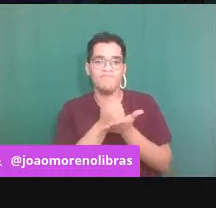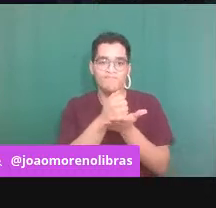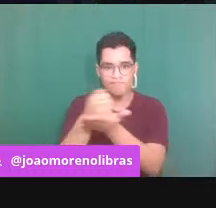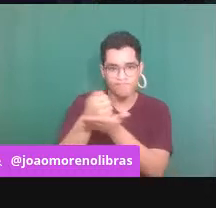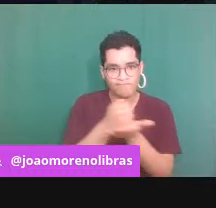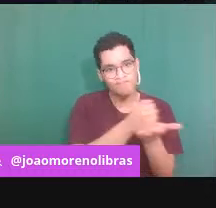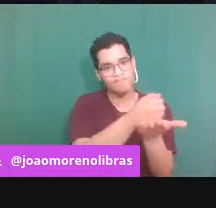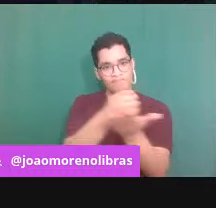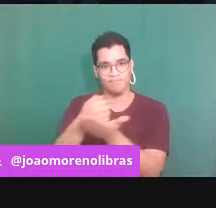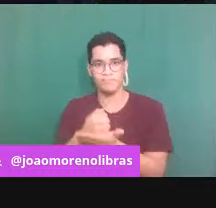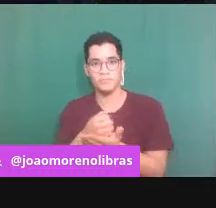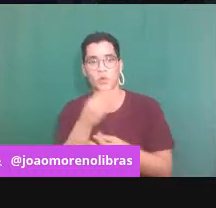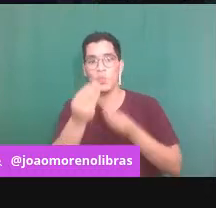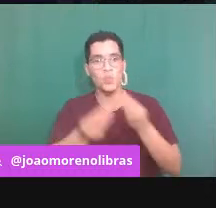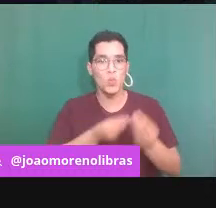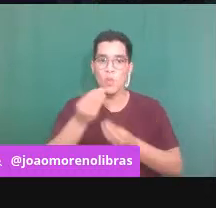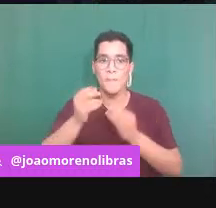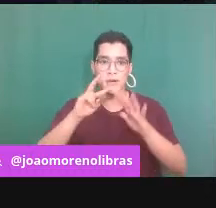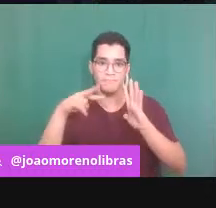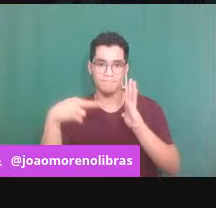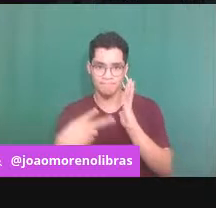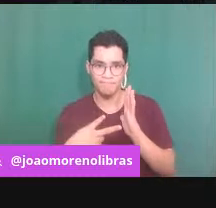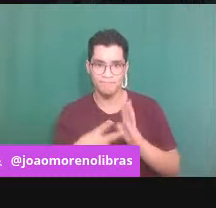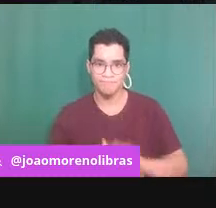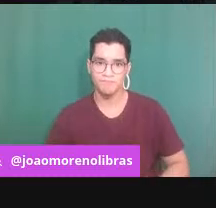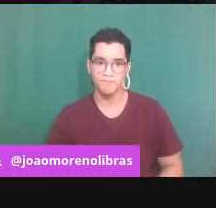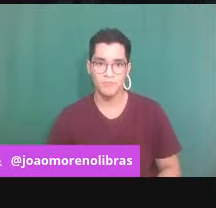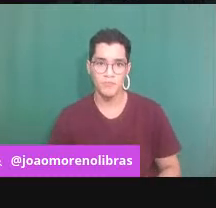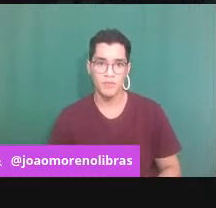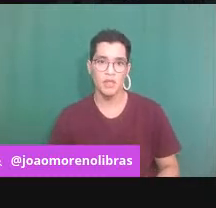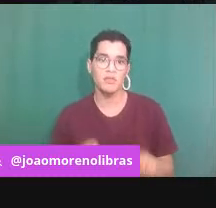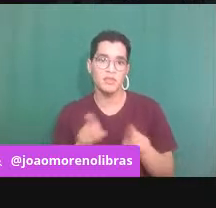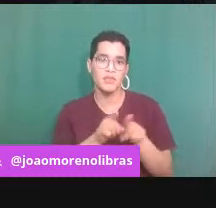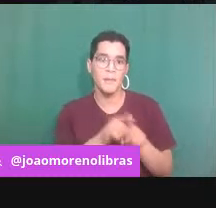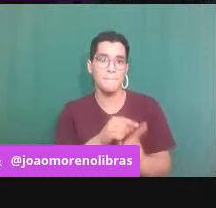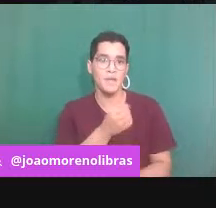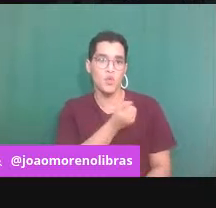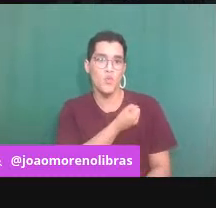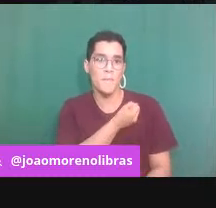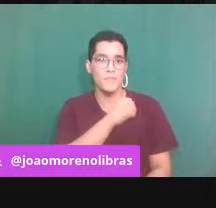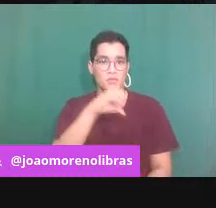outro, interação e motivação com aprendizagem em ambientes virtuais.